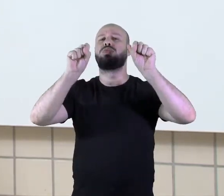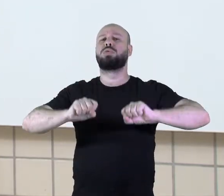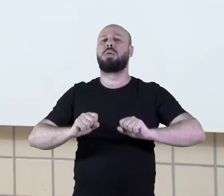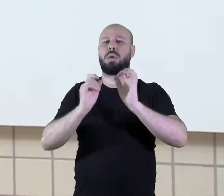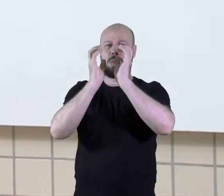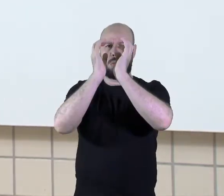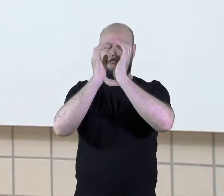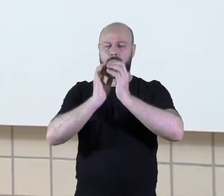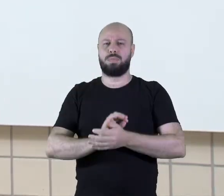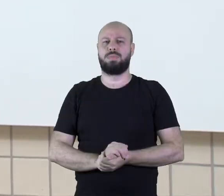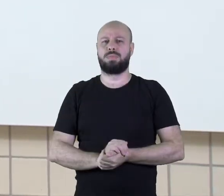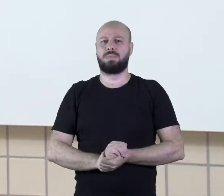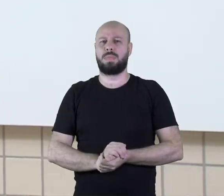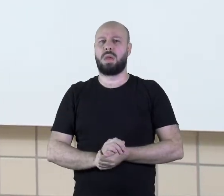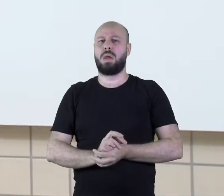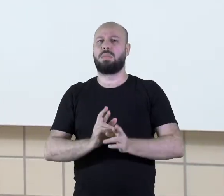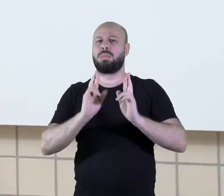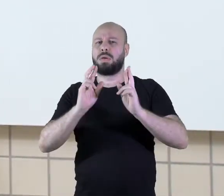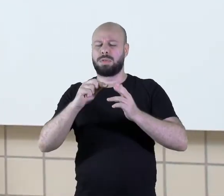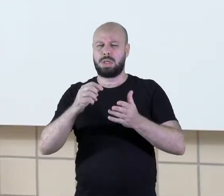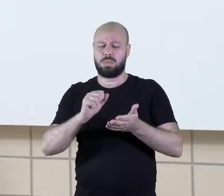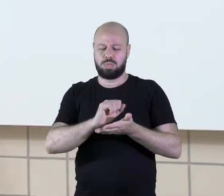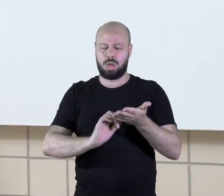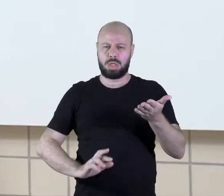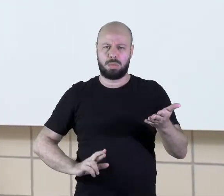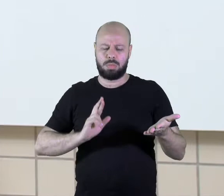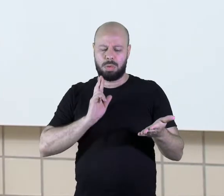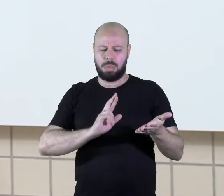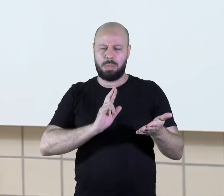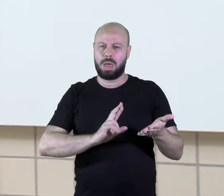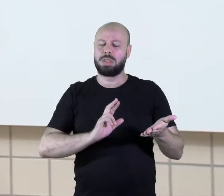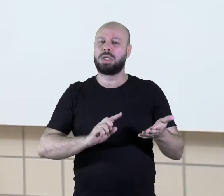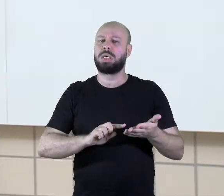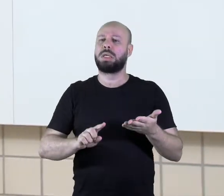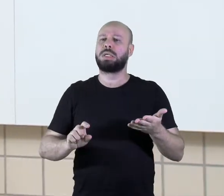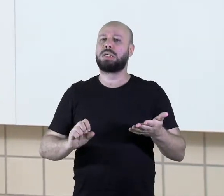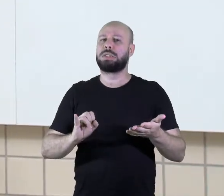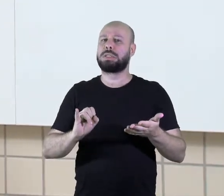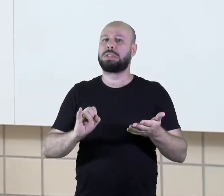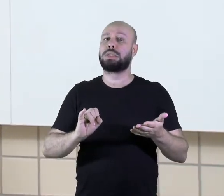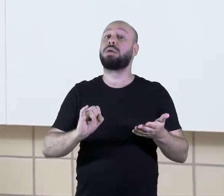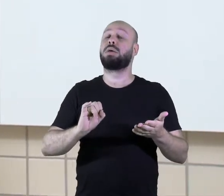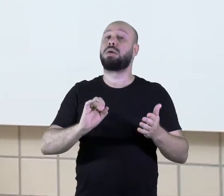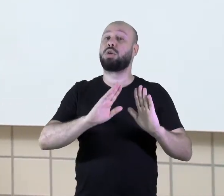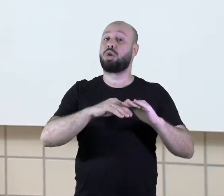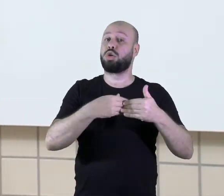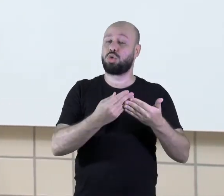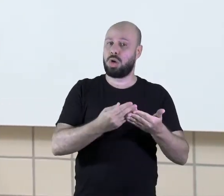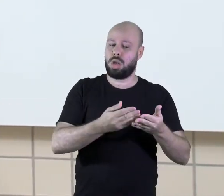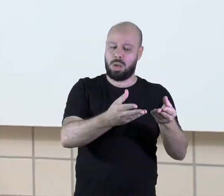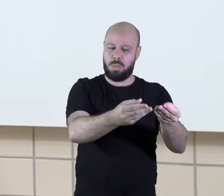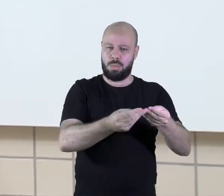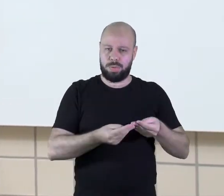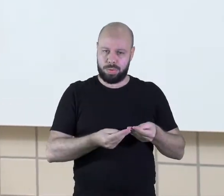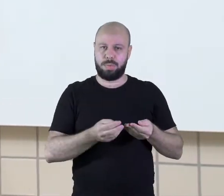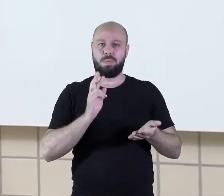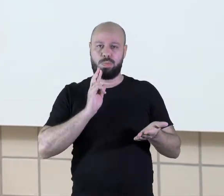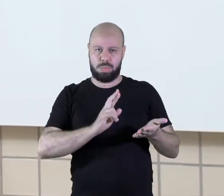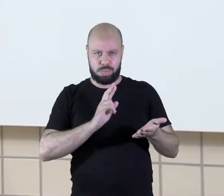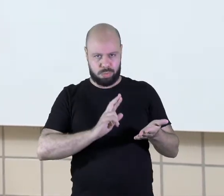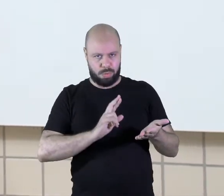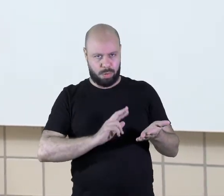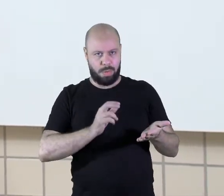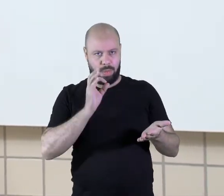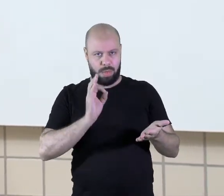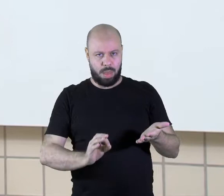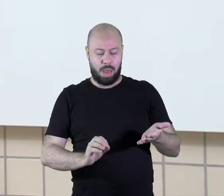tá? Então, espero que vocês tenham acompanhado as atividades, vocês ou tenham buscado os blocos, estejam fazendo as atividades. Qualquer dúvida,